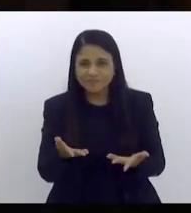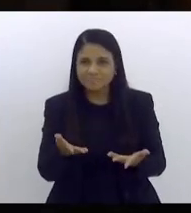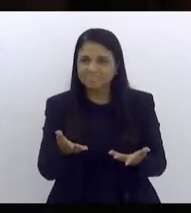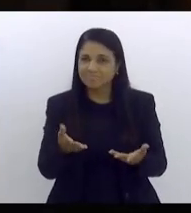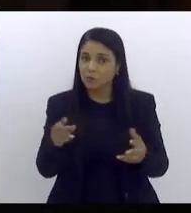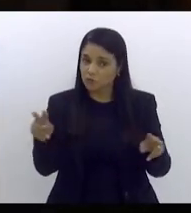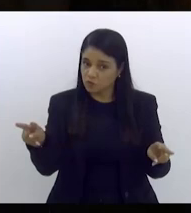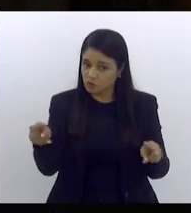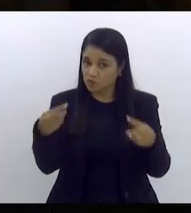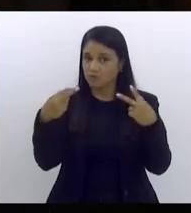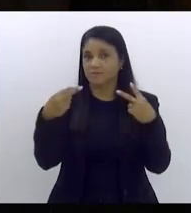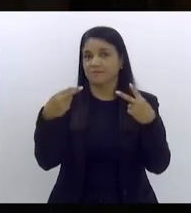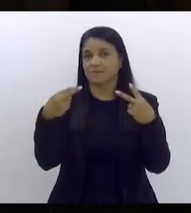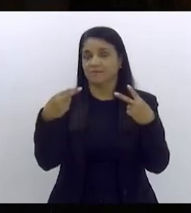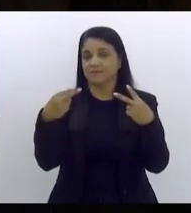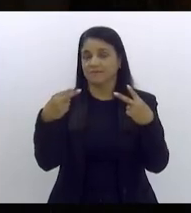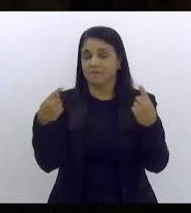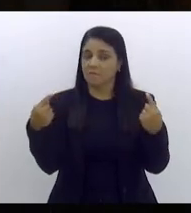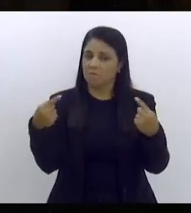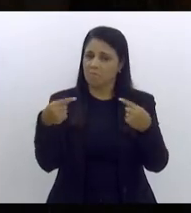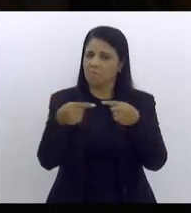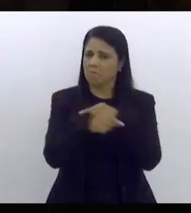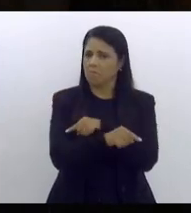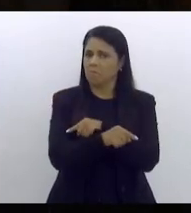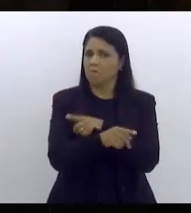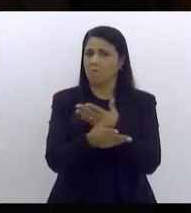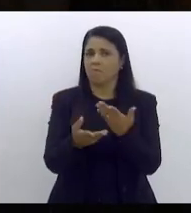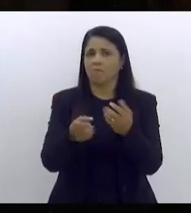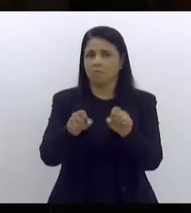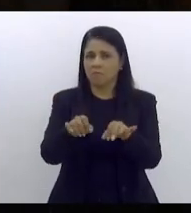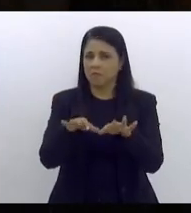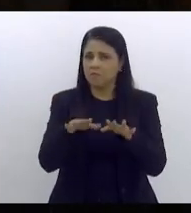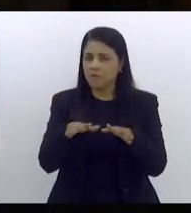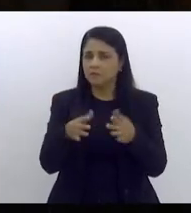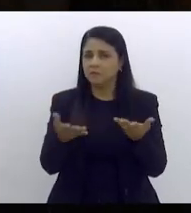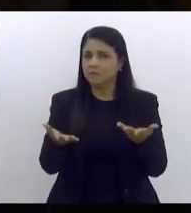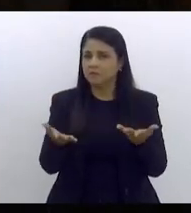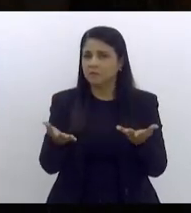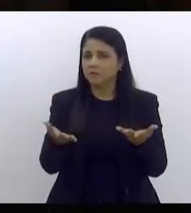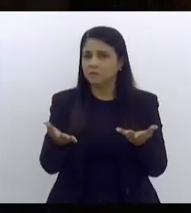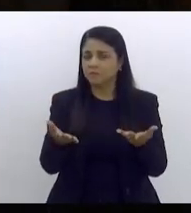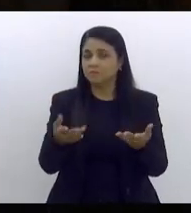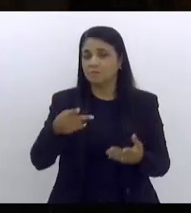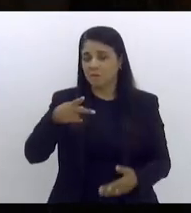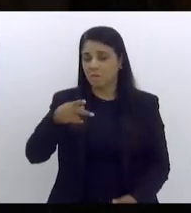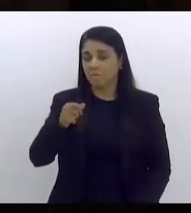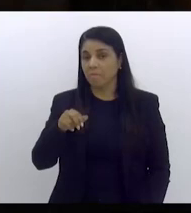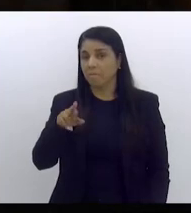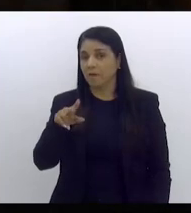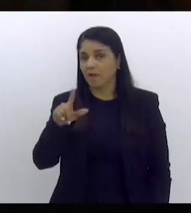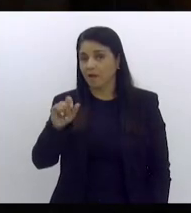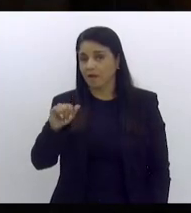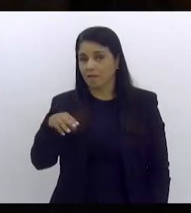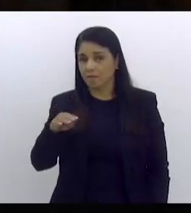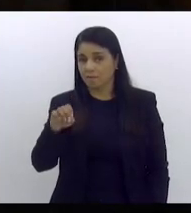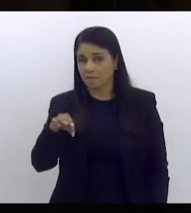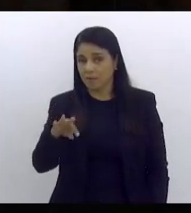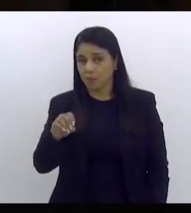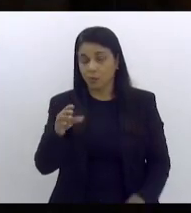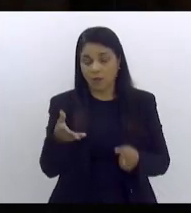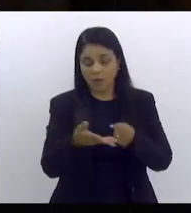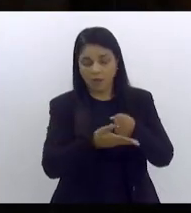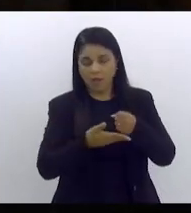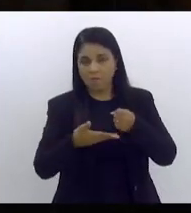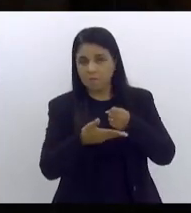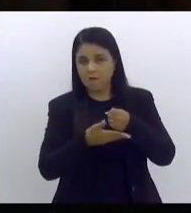chamando a atenção para essas contradições do parlamento, mas isso é o parlamento. A base sempre